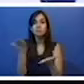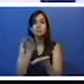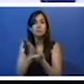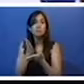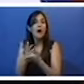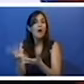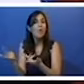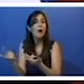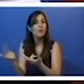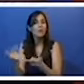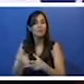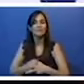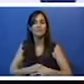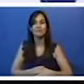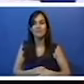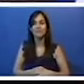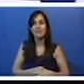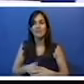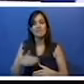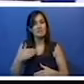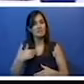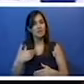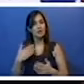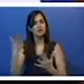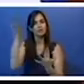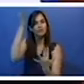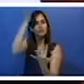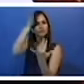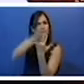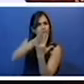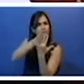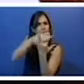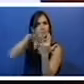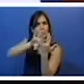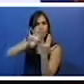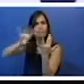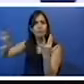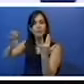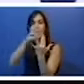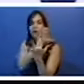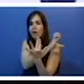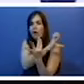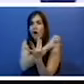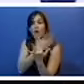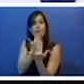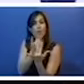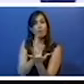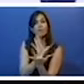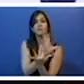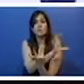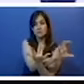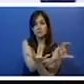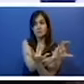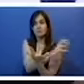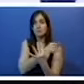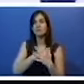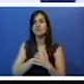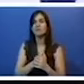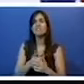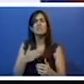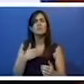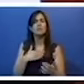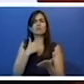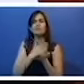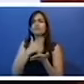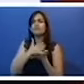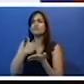todo se eu dividir o meu todo pela metade meu chocolate eu vou comer esse tanto só